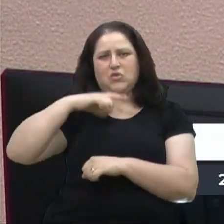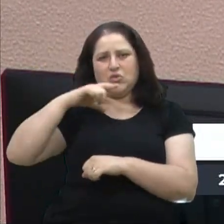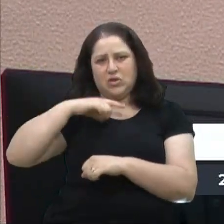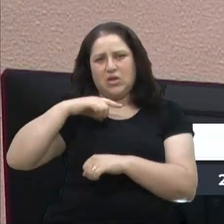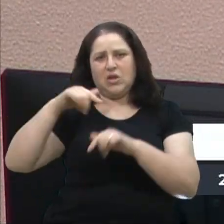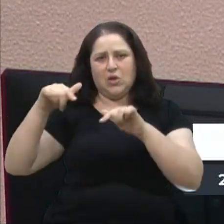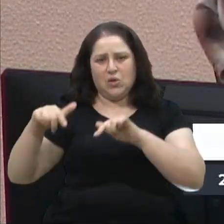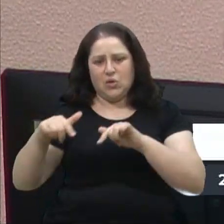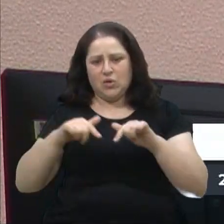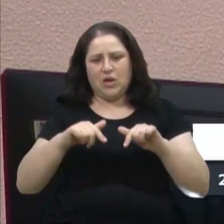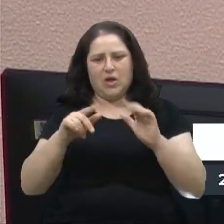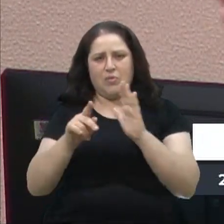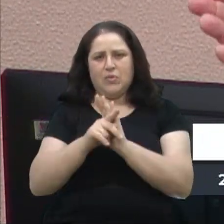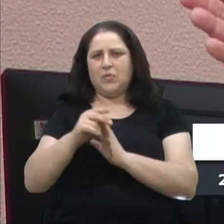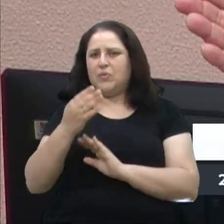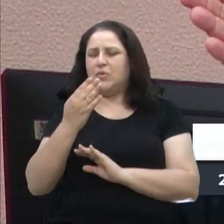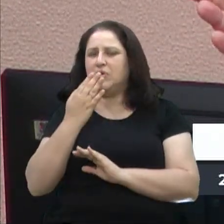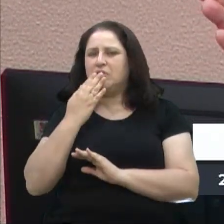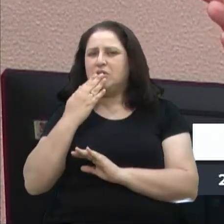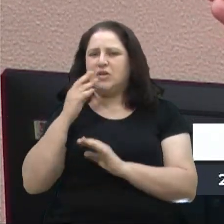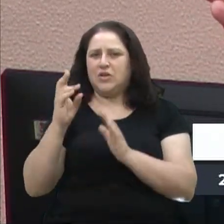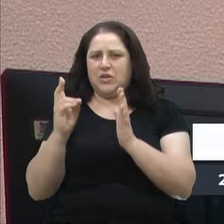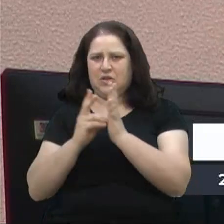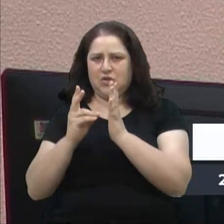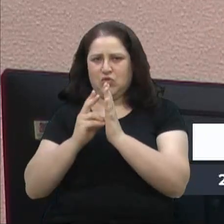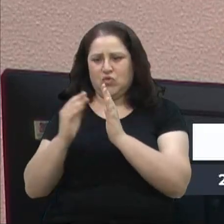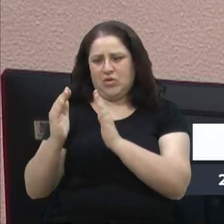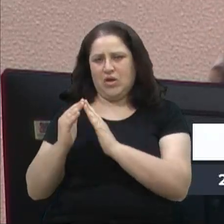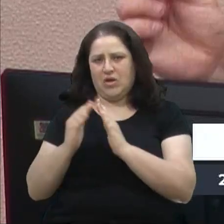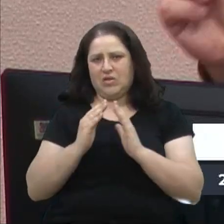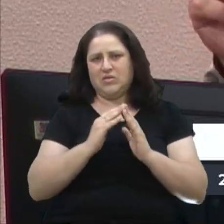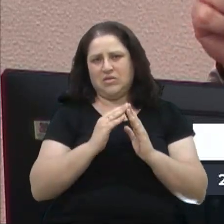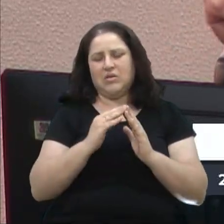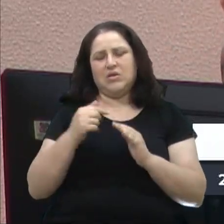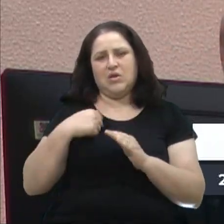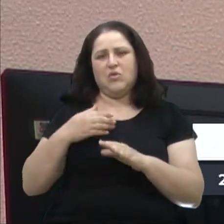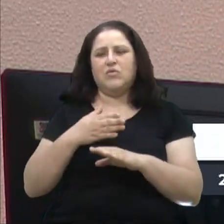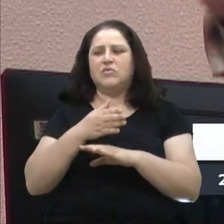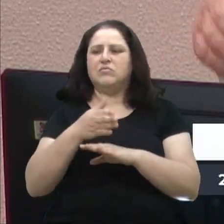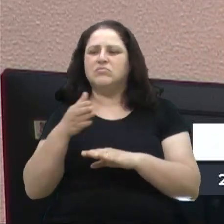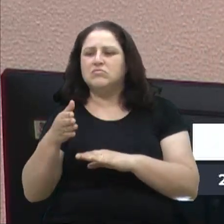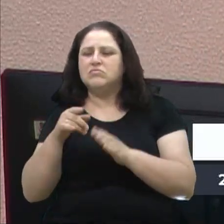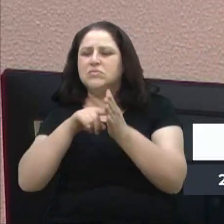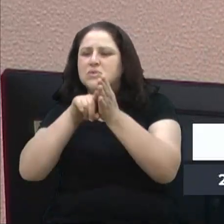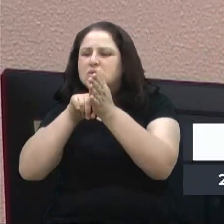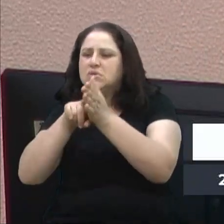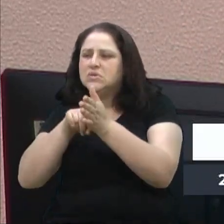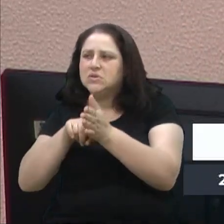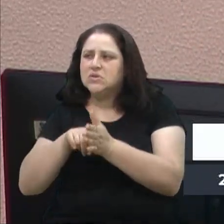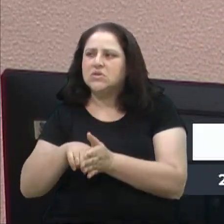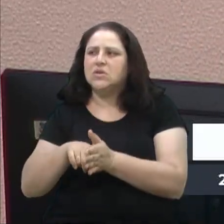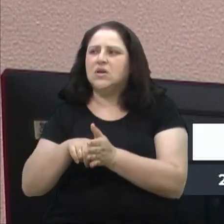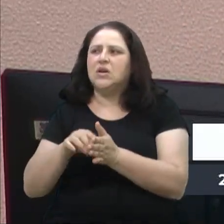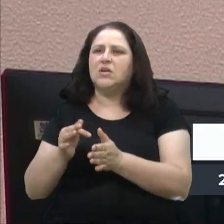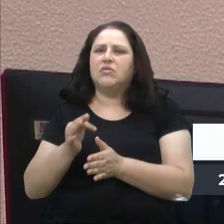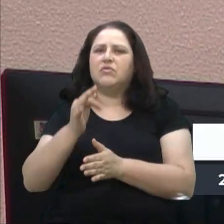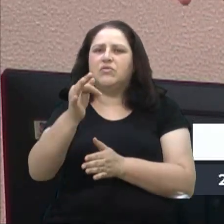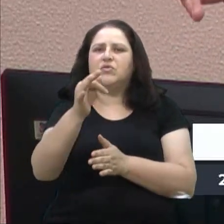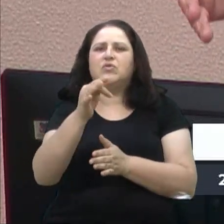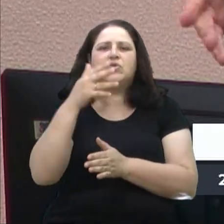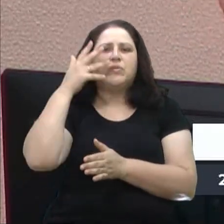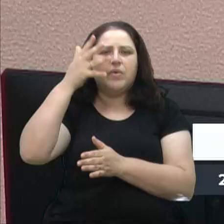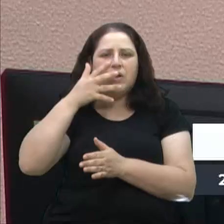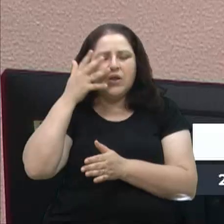esses dias justamente para fazer isso que tu colocou, para anotando, para pesquisar para futuros projetos, futuras